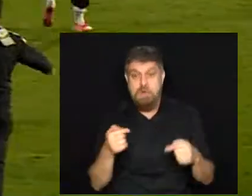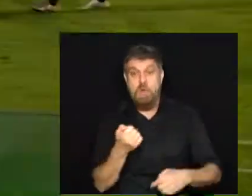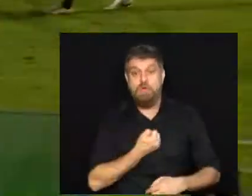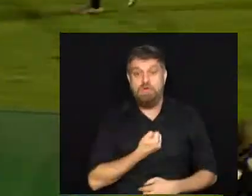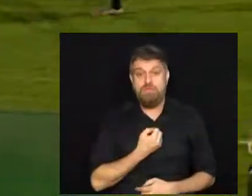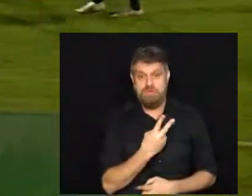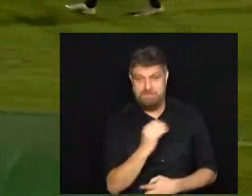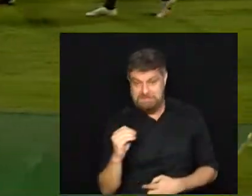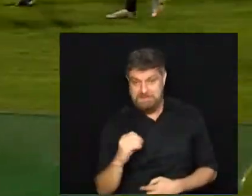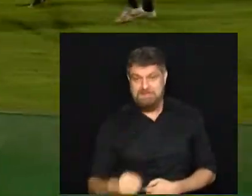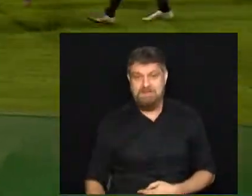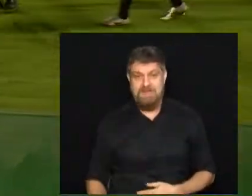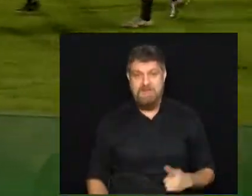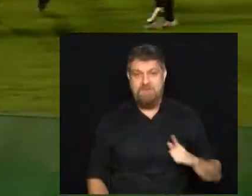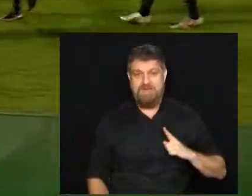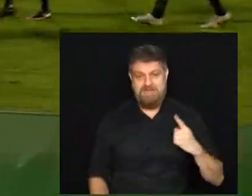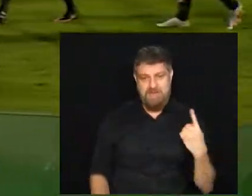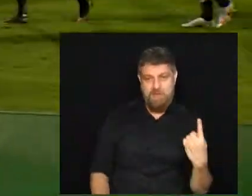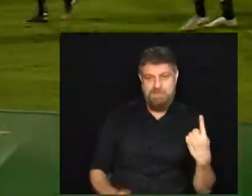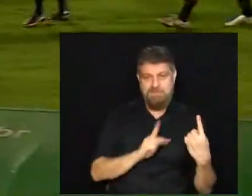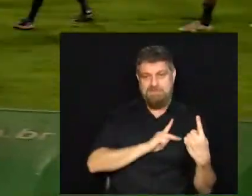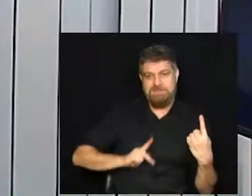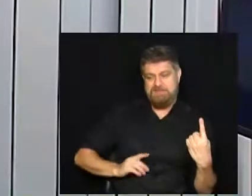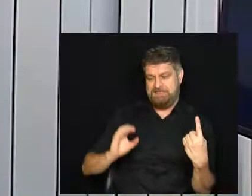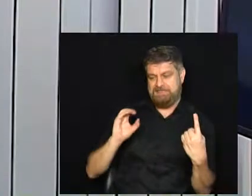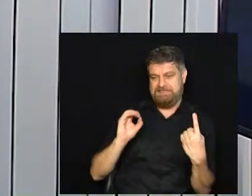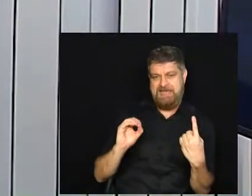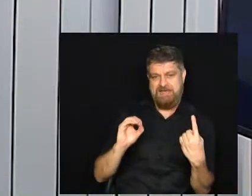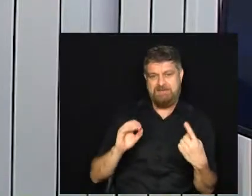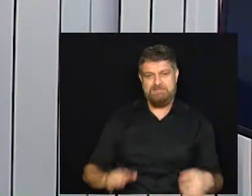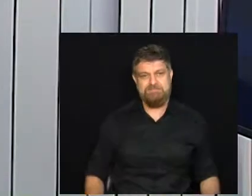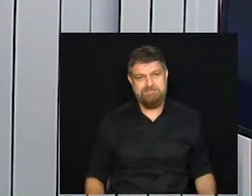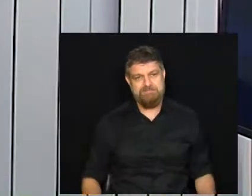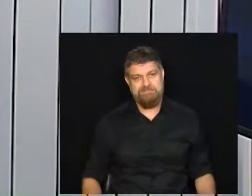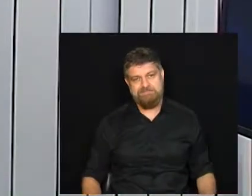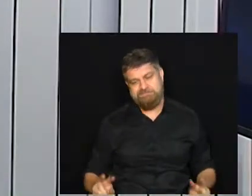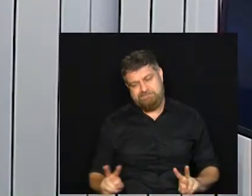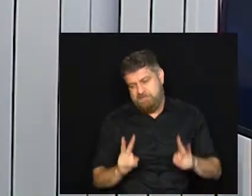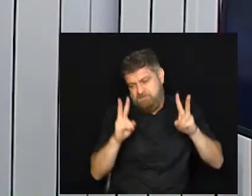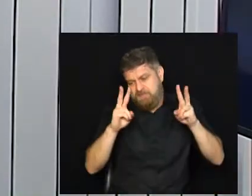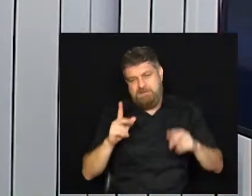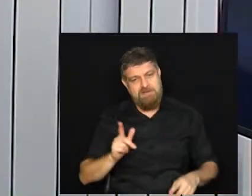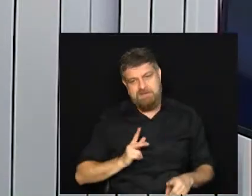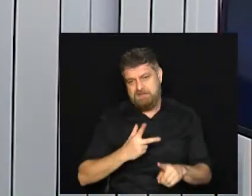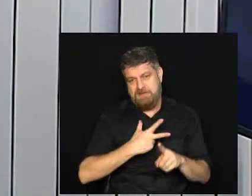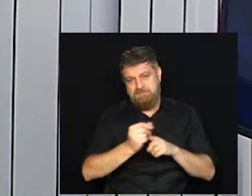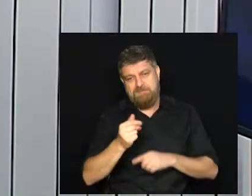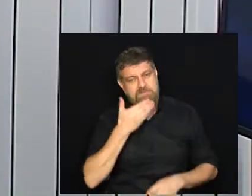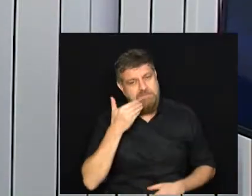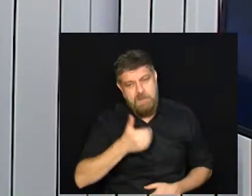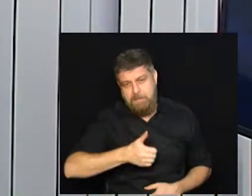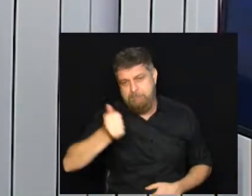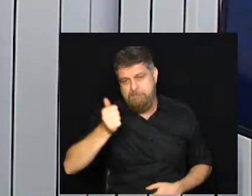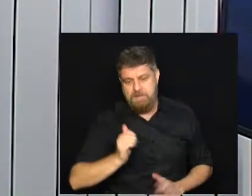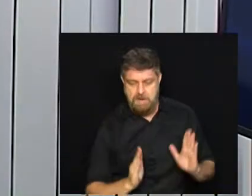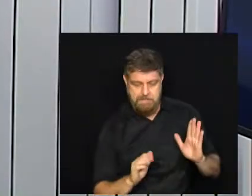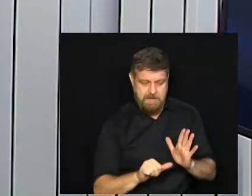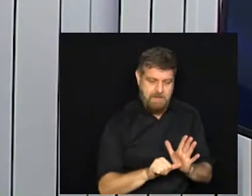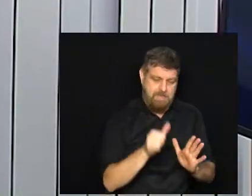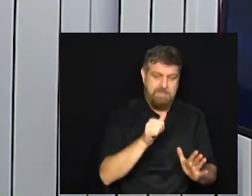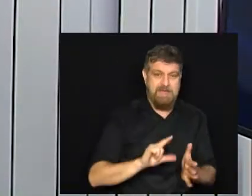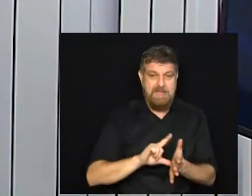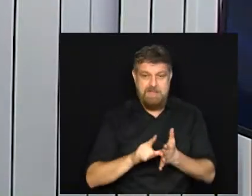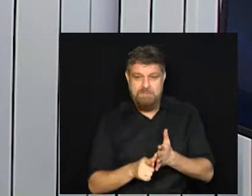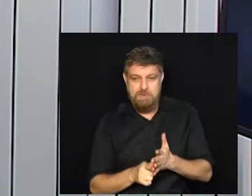Guarani 1, Ponte Preta 0. Vitória sem contestação, né? Foi melhor no primeiro tempo e